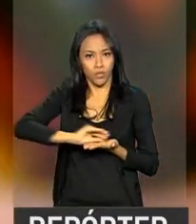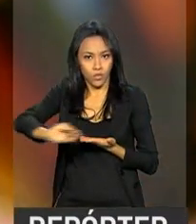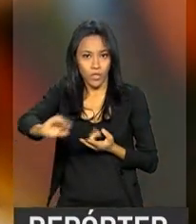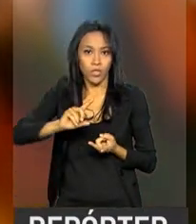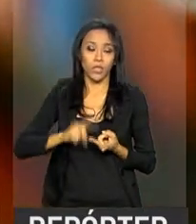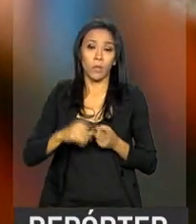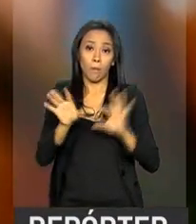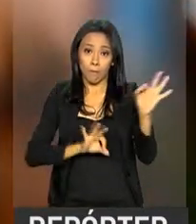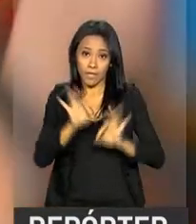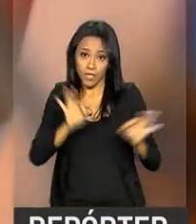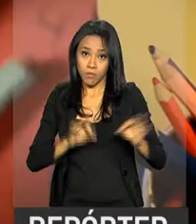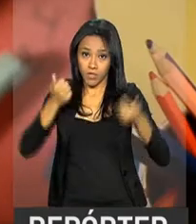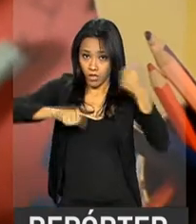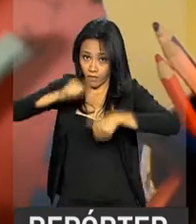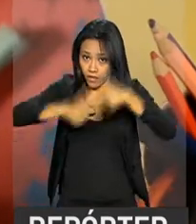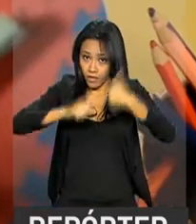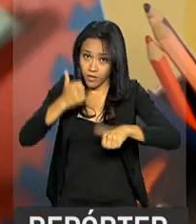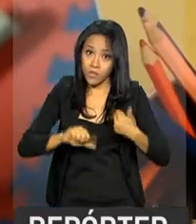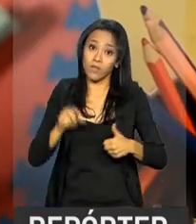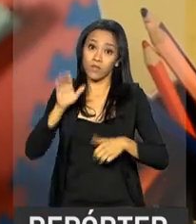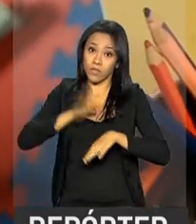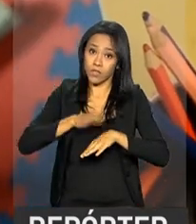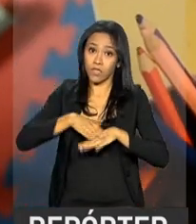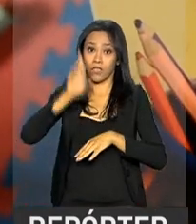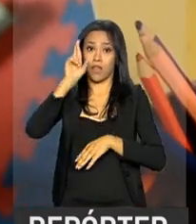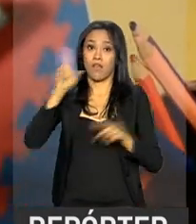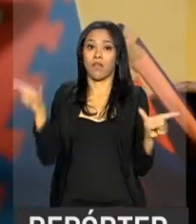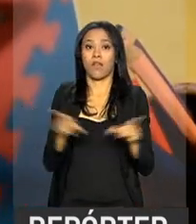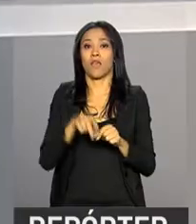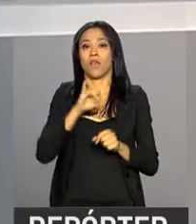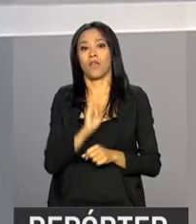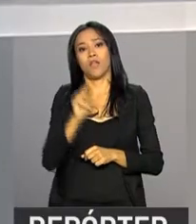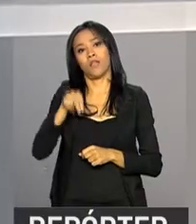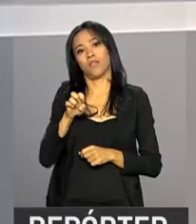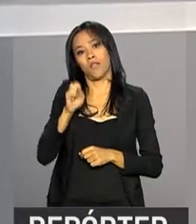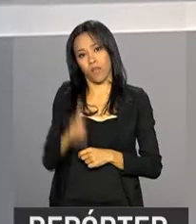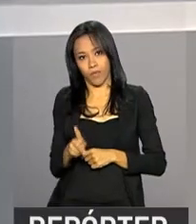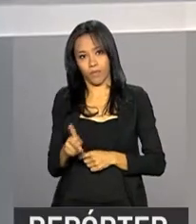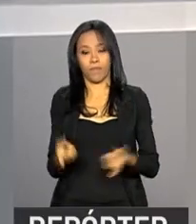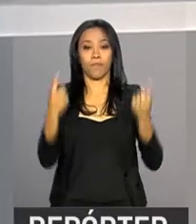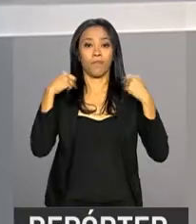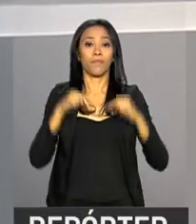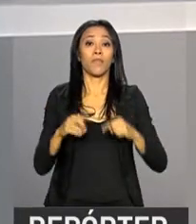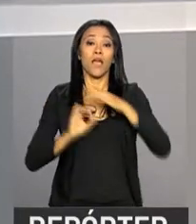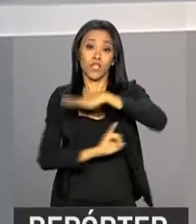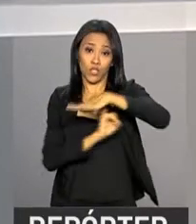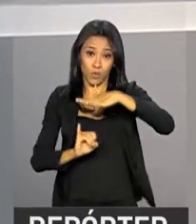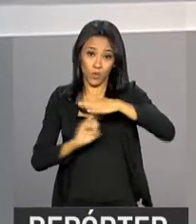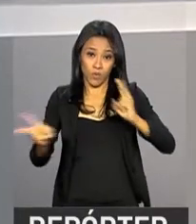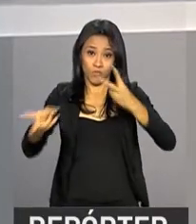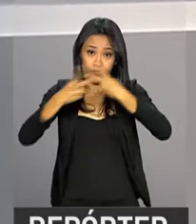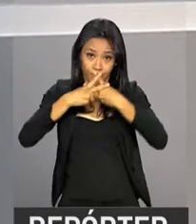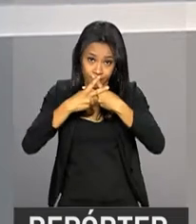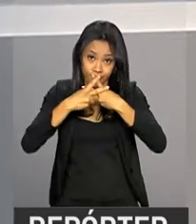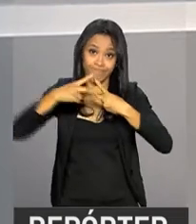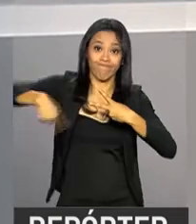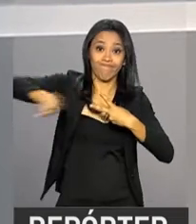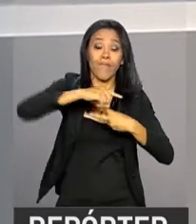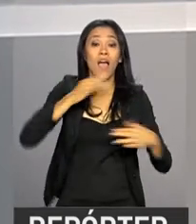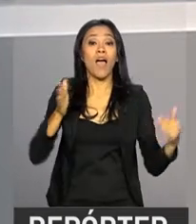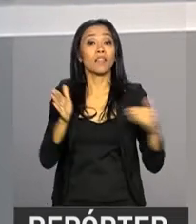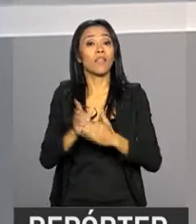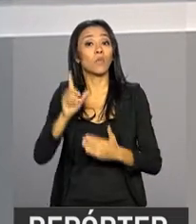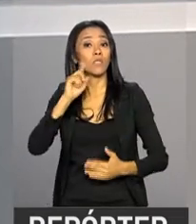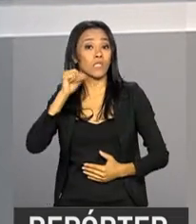planejamento de avaliações realizadas pelo inep e as instituições prisionais e socioeducativas têm até o dia